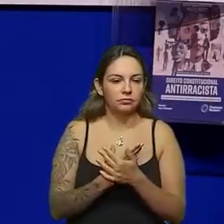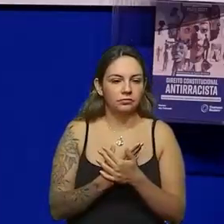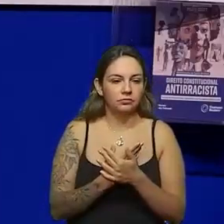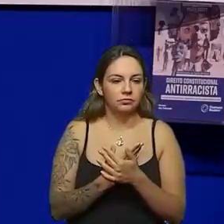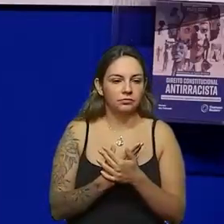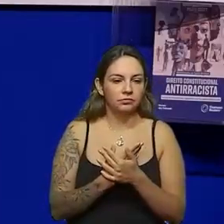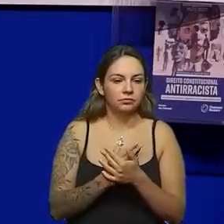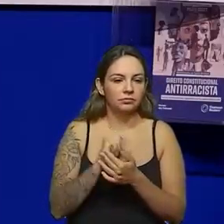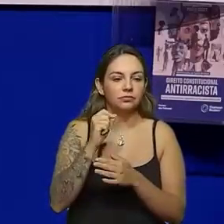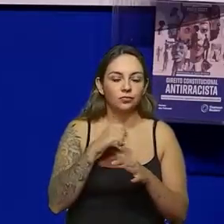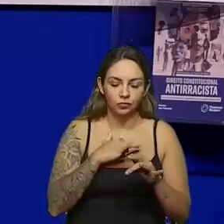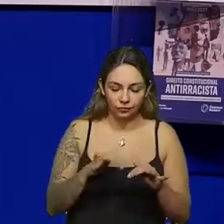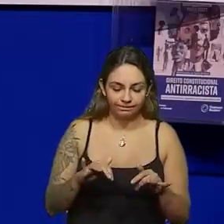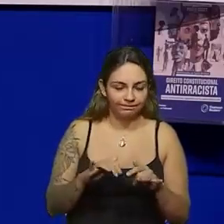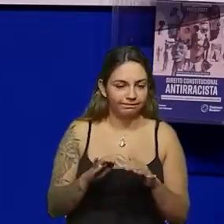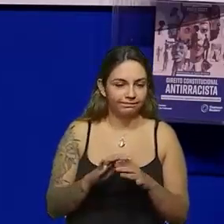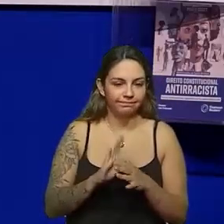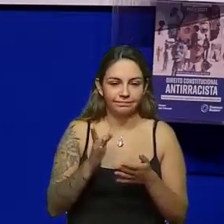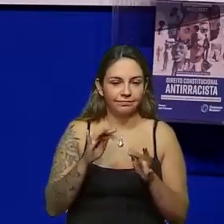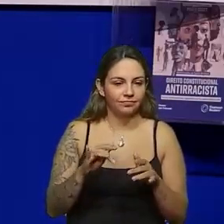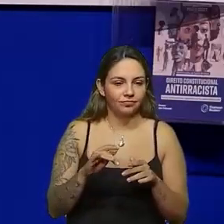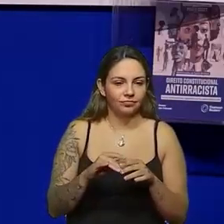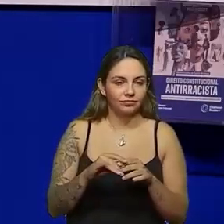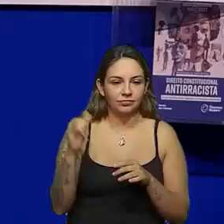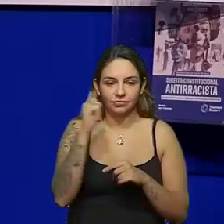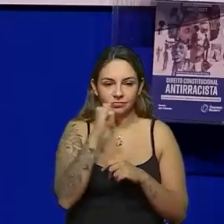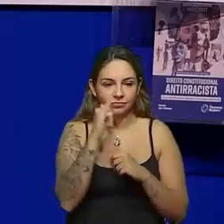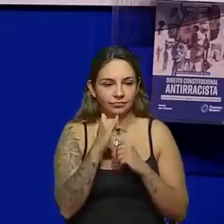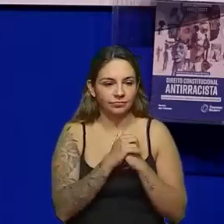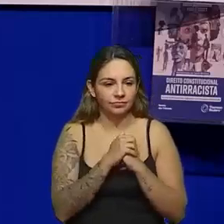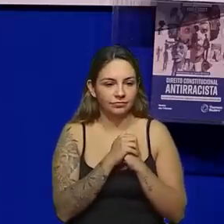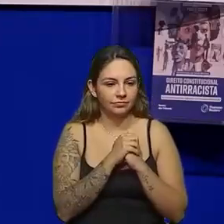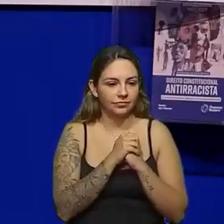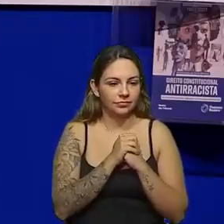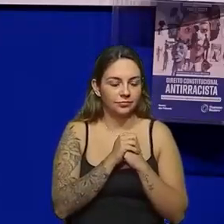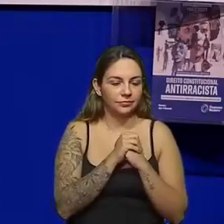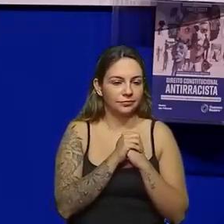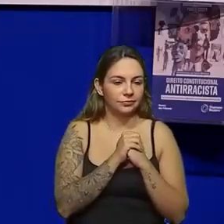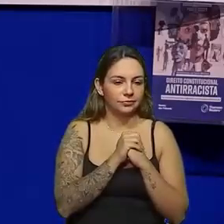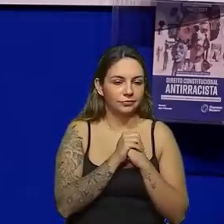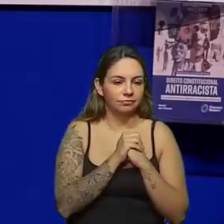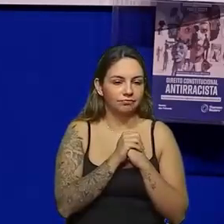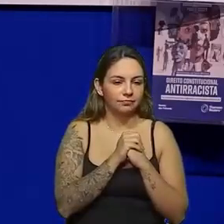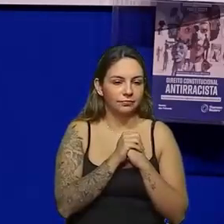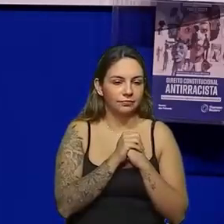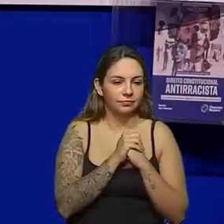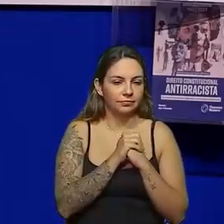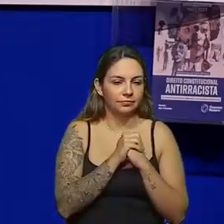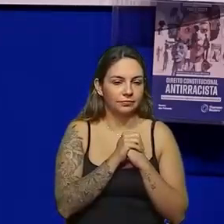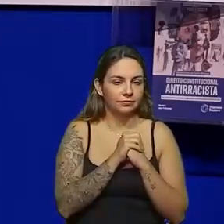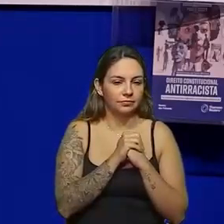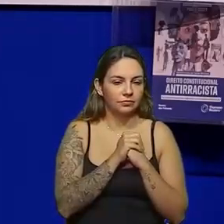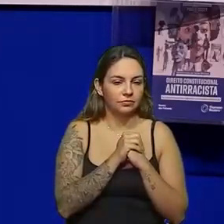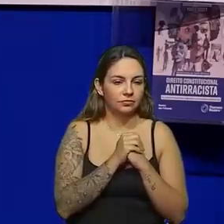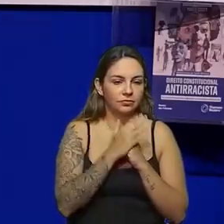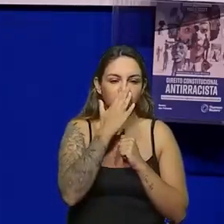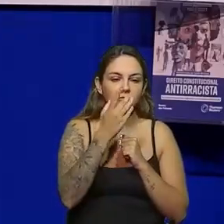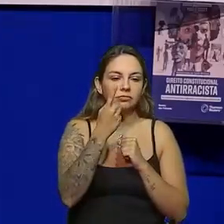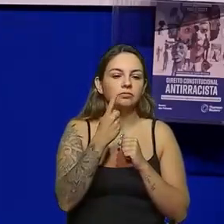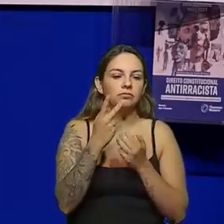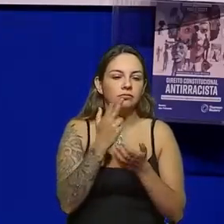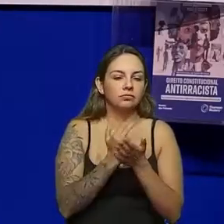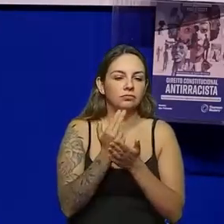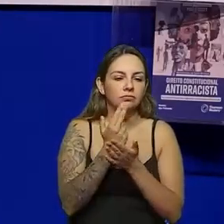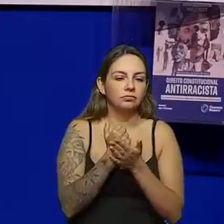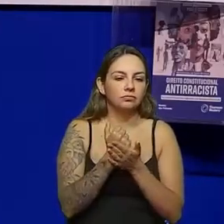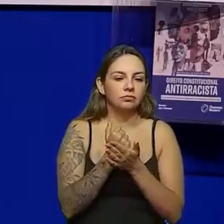disse, que droga, o que é que eu vou escrever? Já tinha escrito sobre a Itália. E aí estava na minha frente um desenho